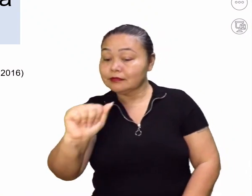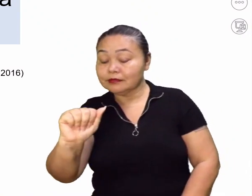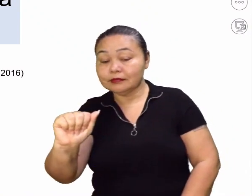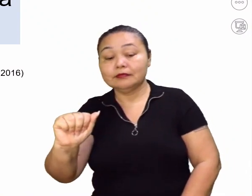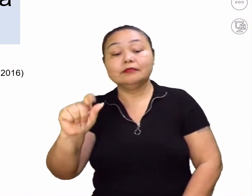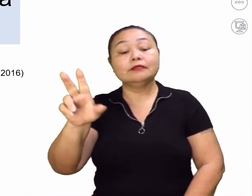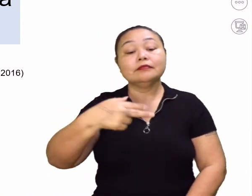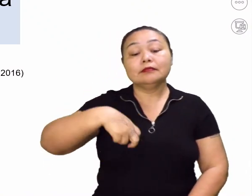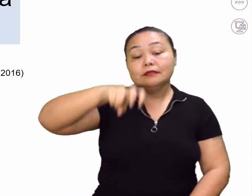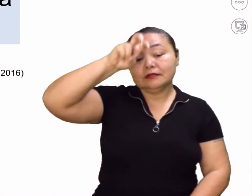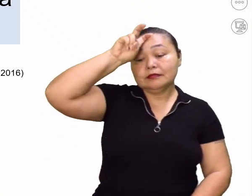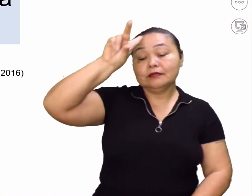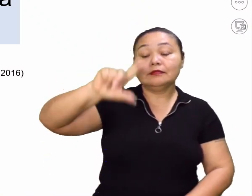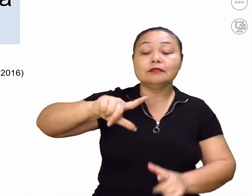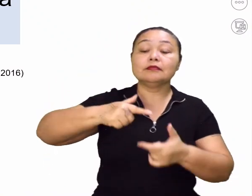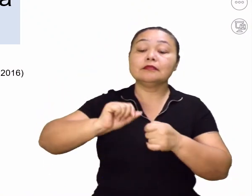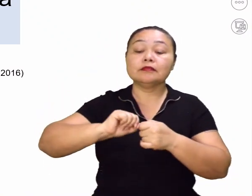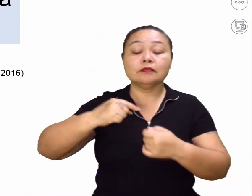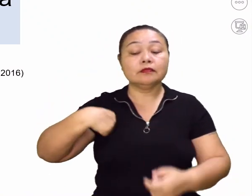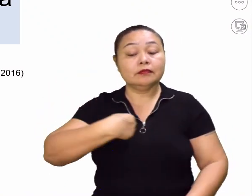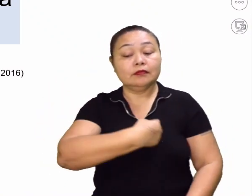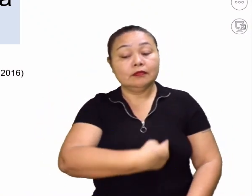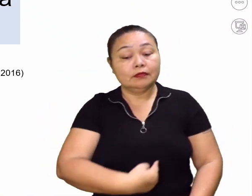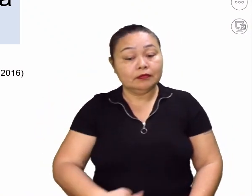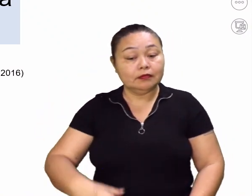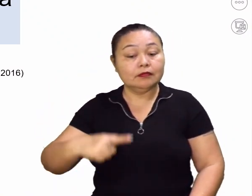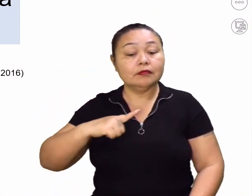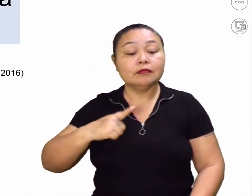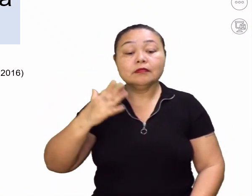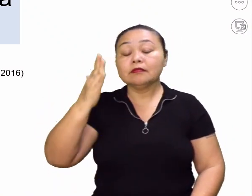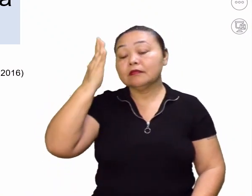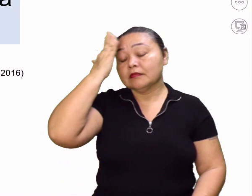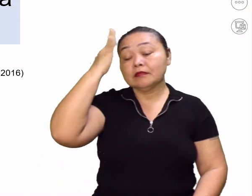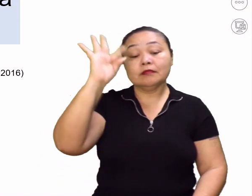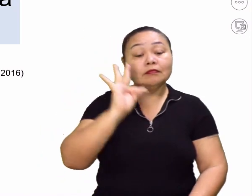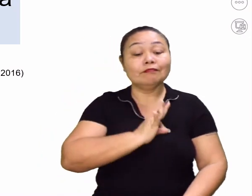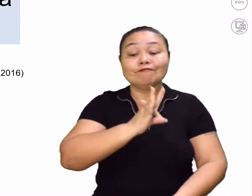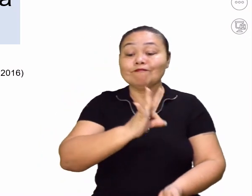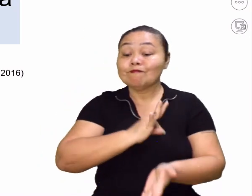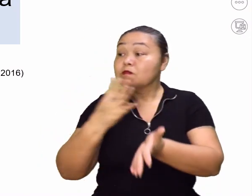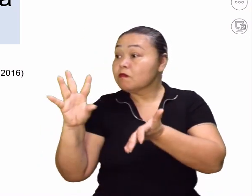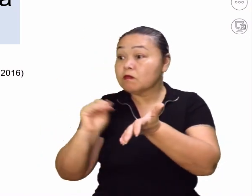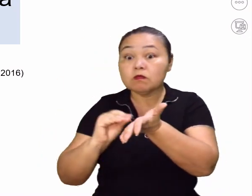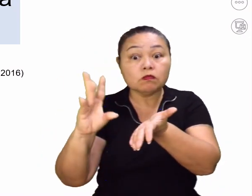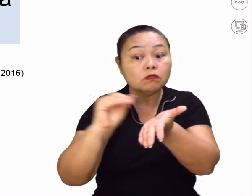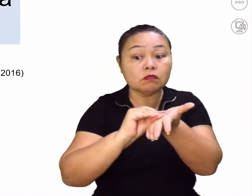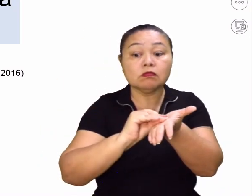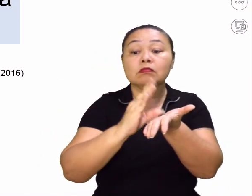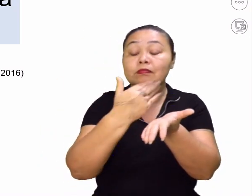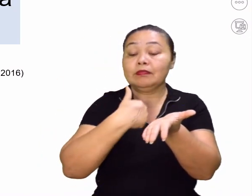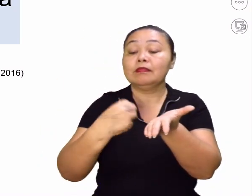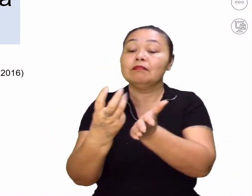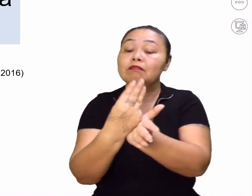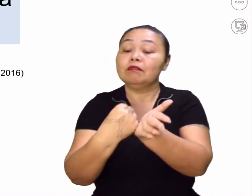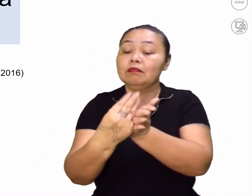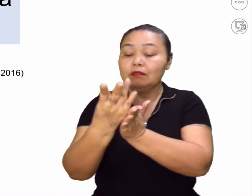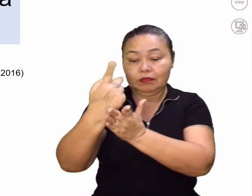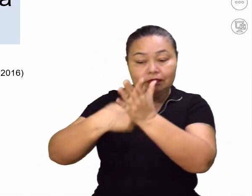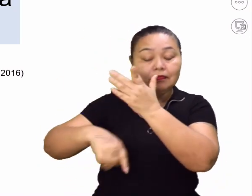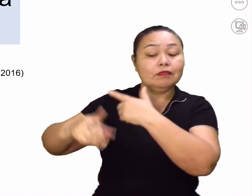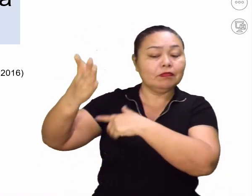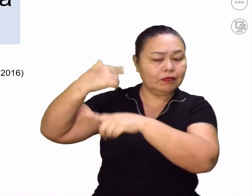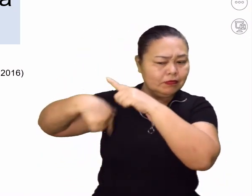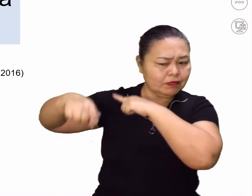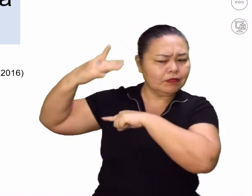Os egípcios e os chineses dominaram a técnica da cartografia, isso desde o mundo antigo. Não é isso, Rogério? Muito